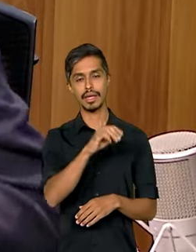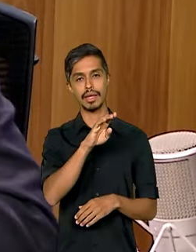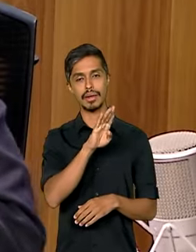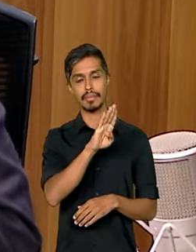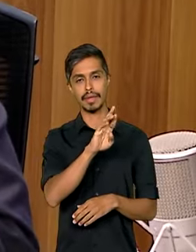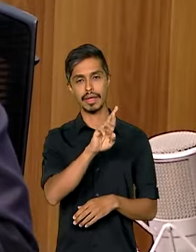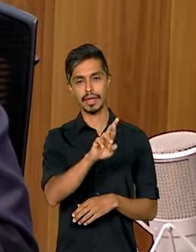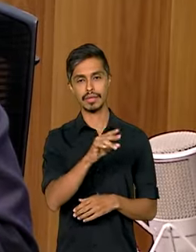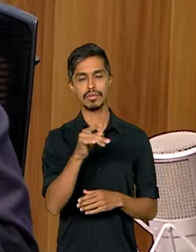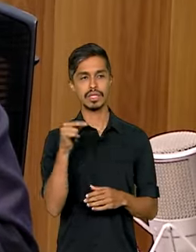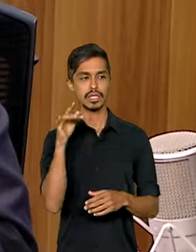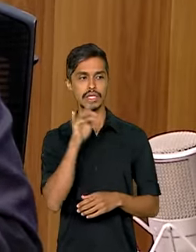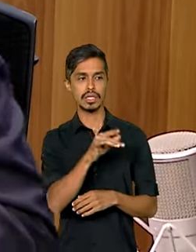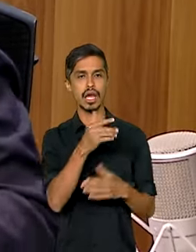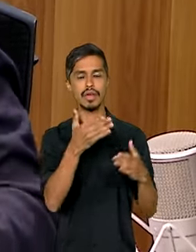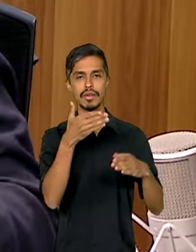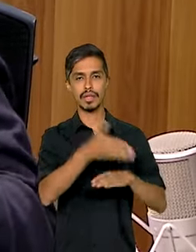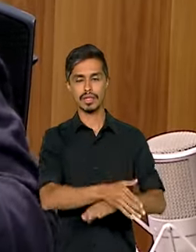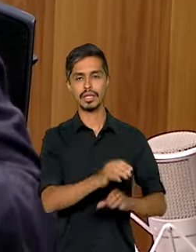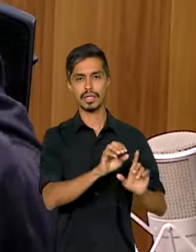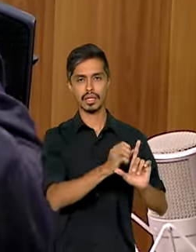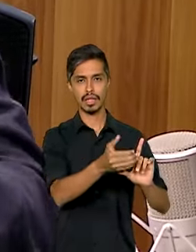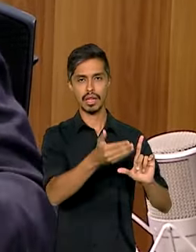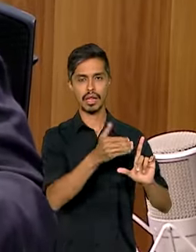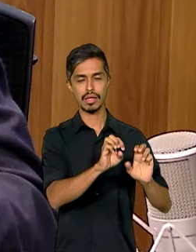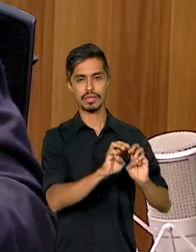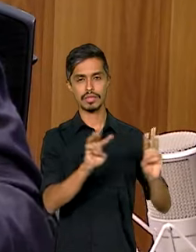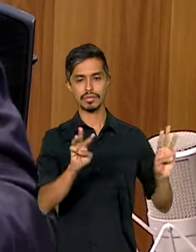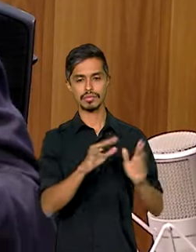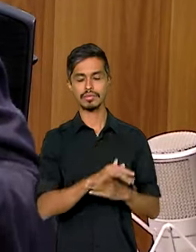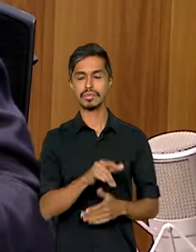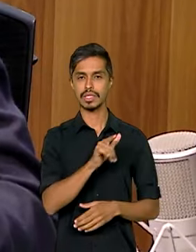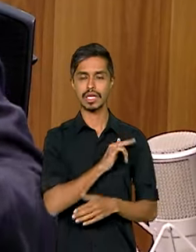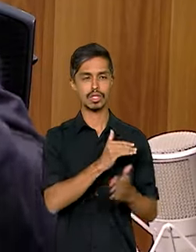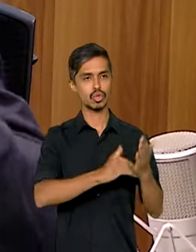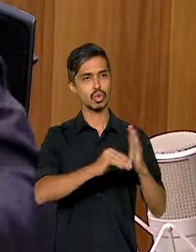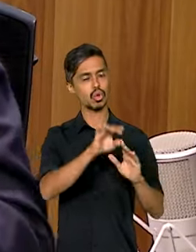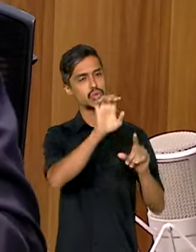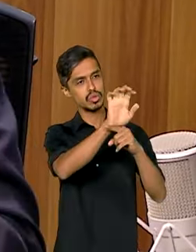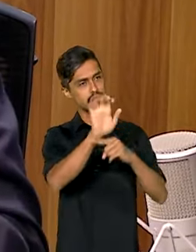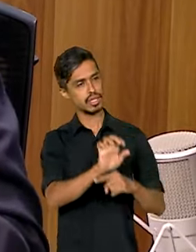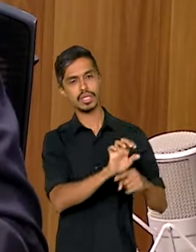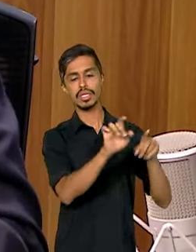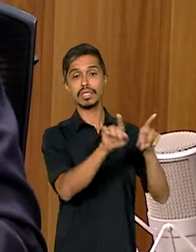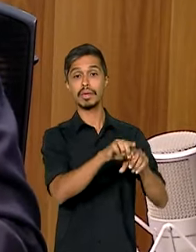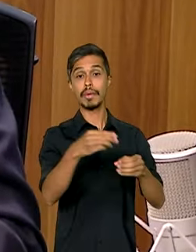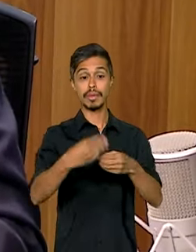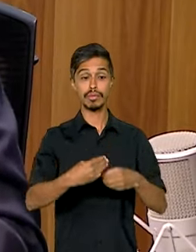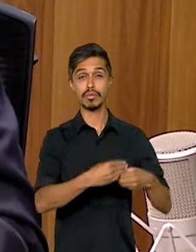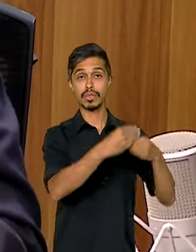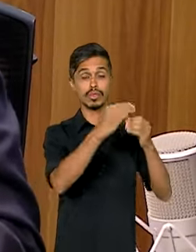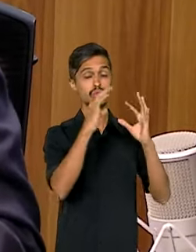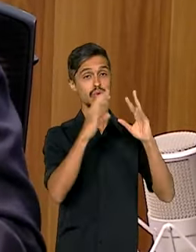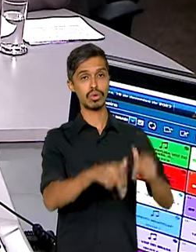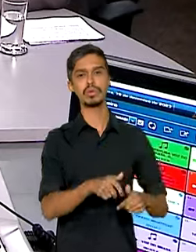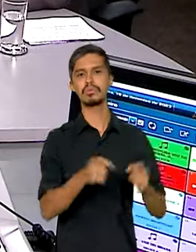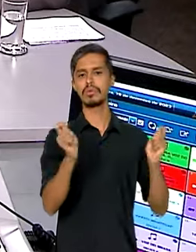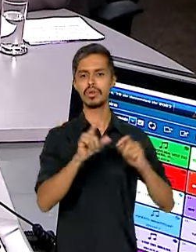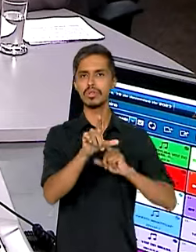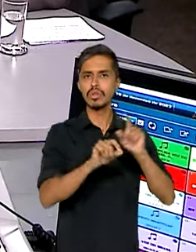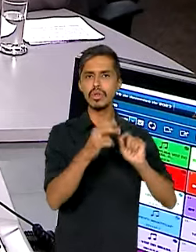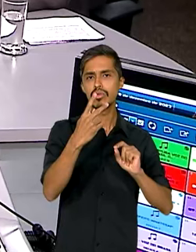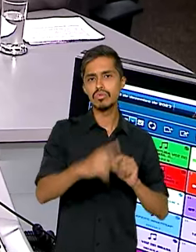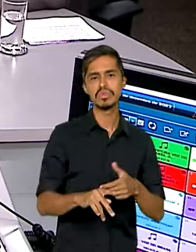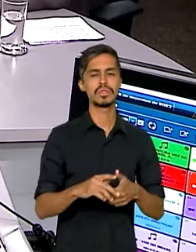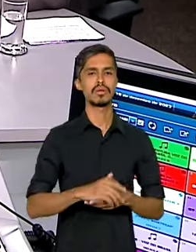vai abrir direto na plataforma ali Você tem todos os estados mas você tem todos os municípios você pode escolher o